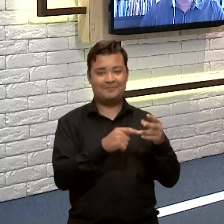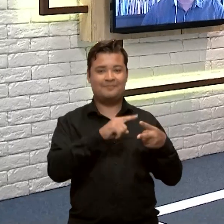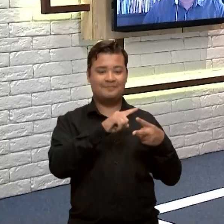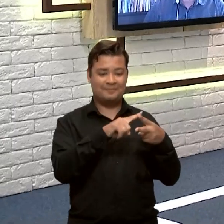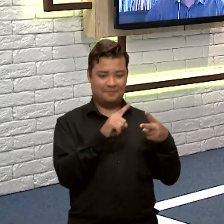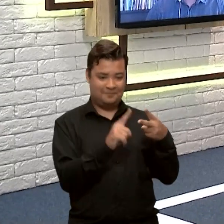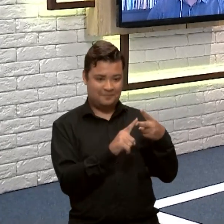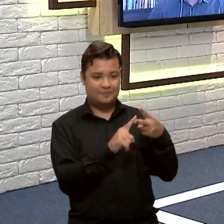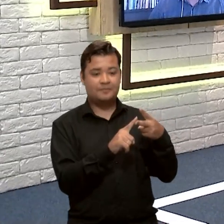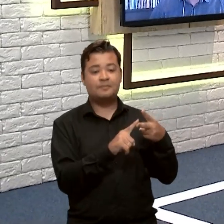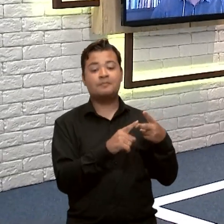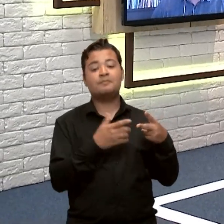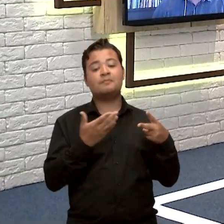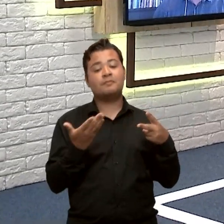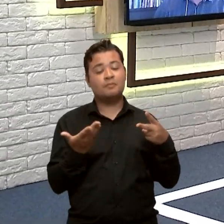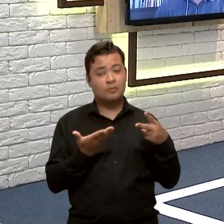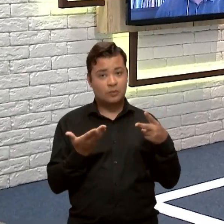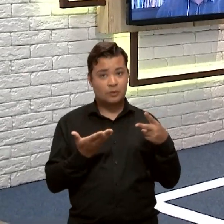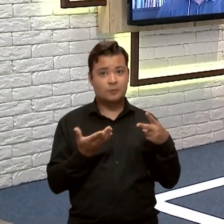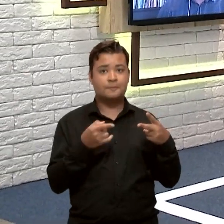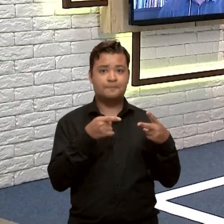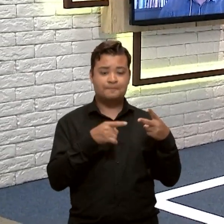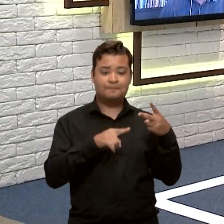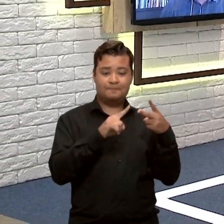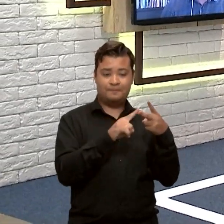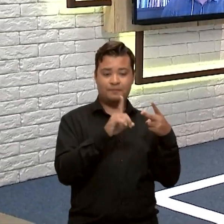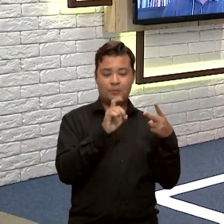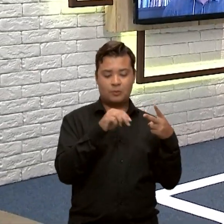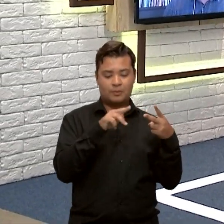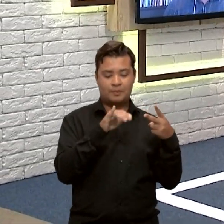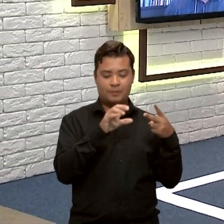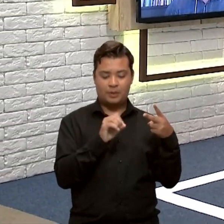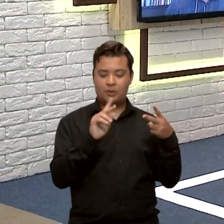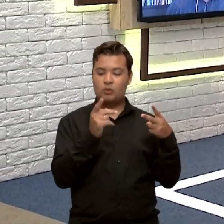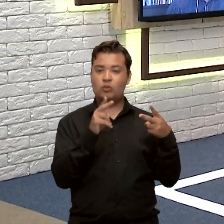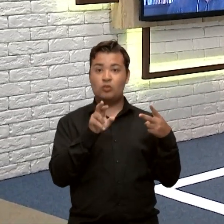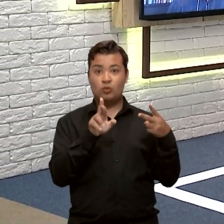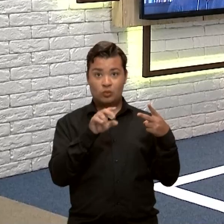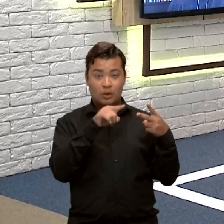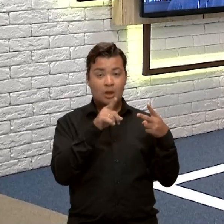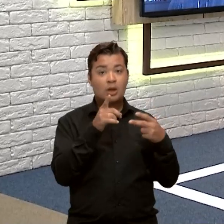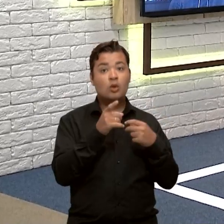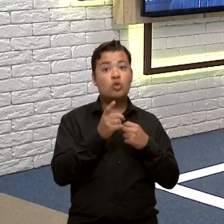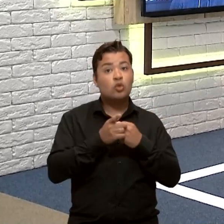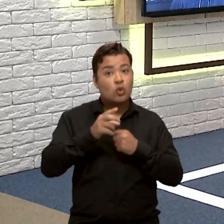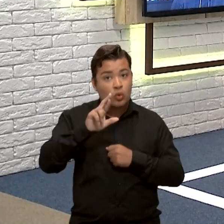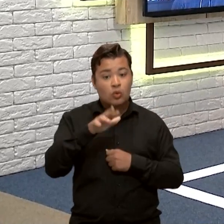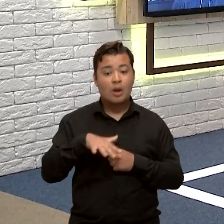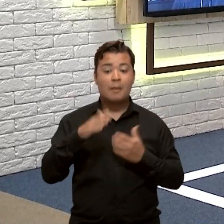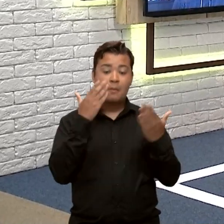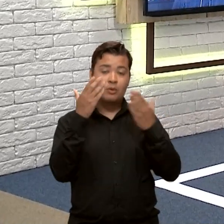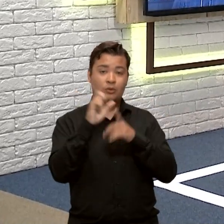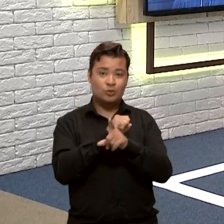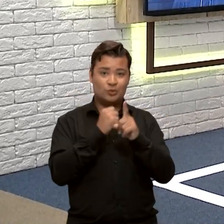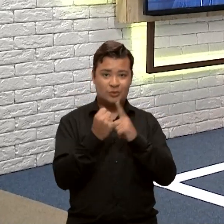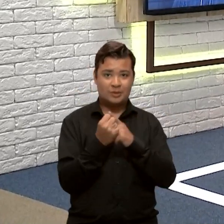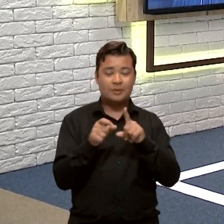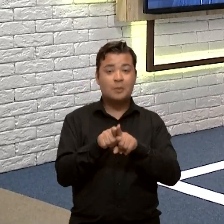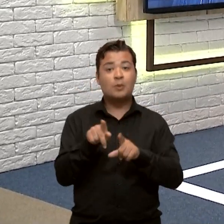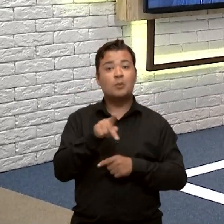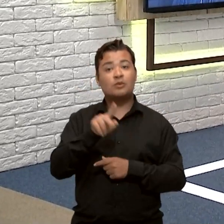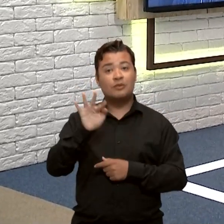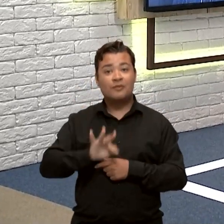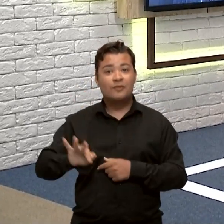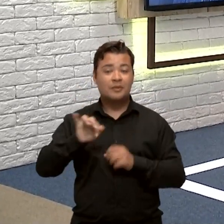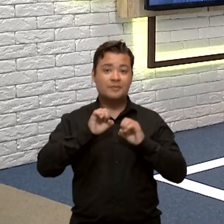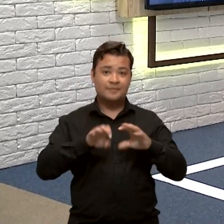Nós recebemos aqui o Domênico Ur, que é doutor em Psicologia Social e professor na Faculdade de Educação